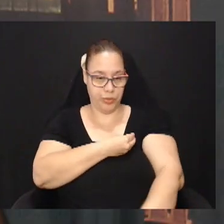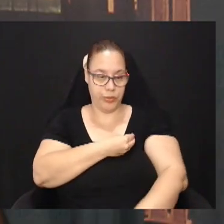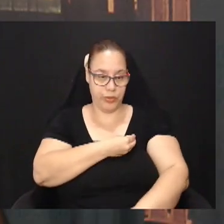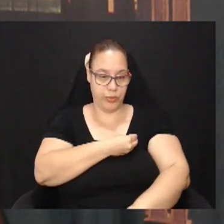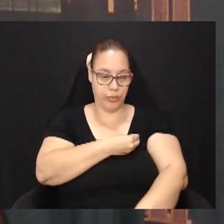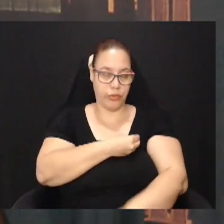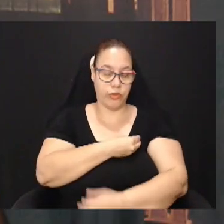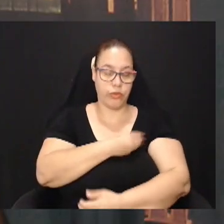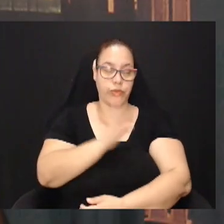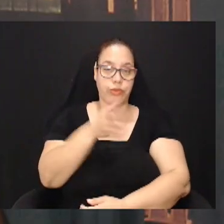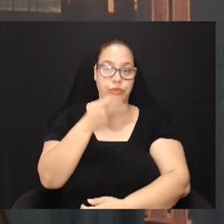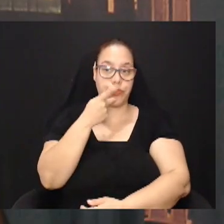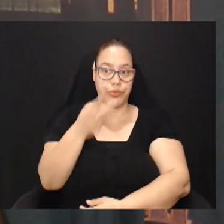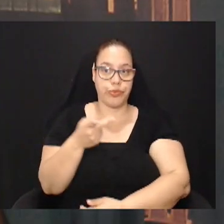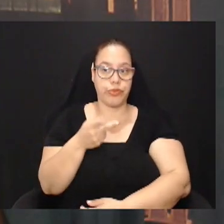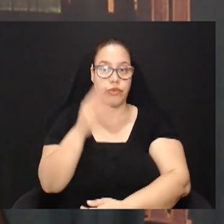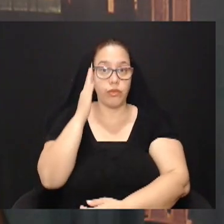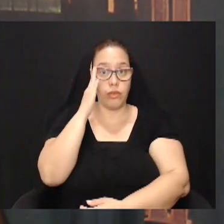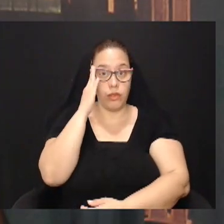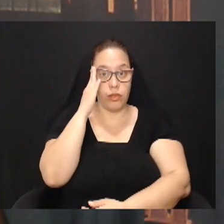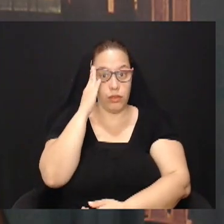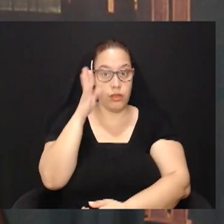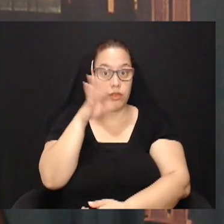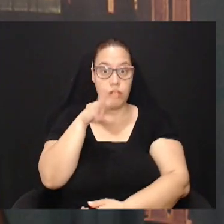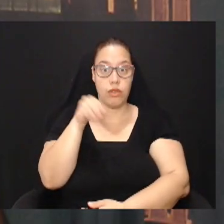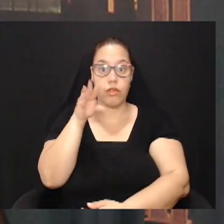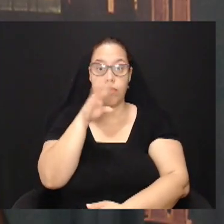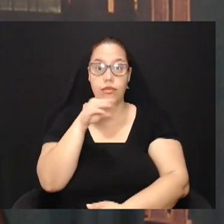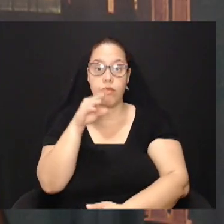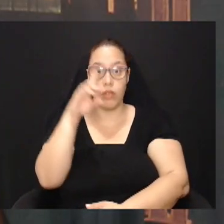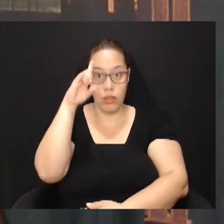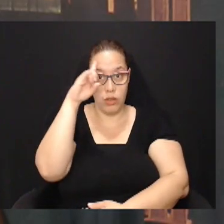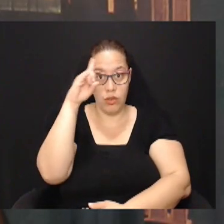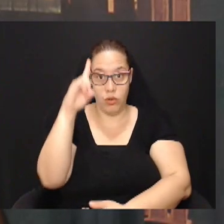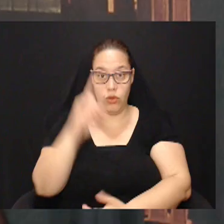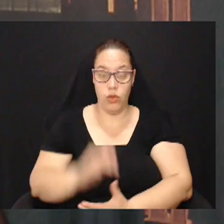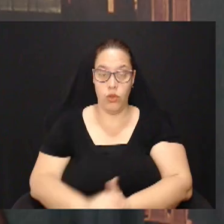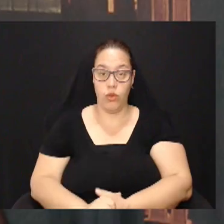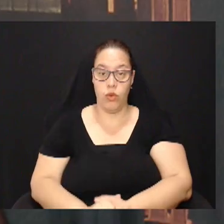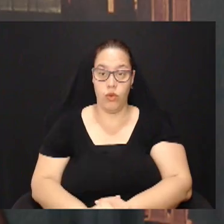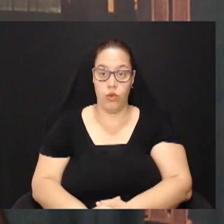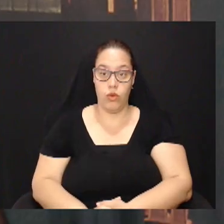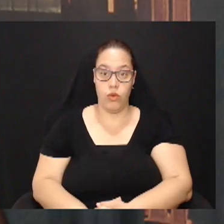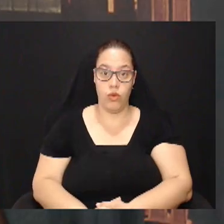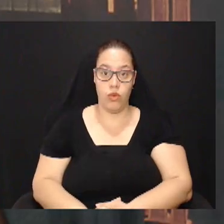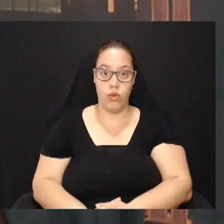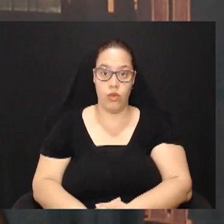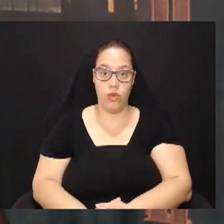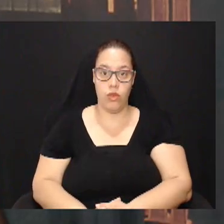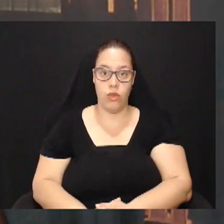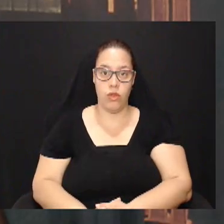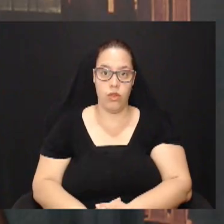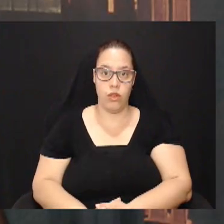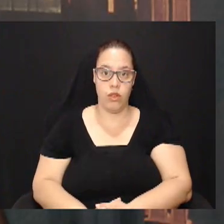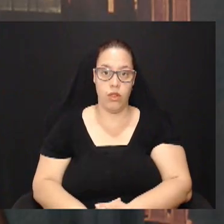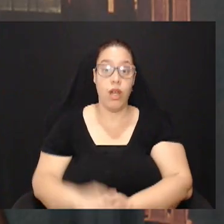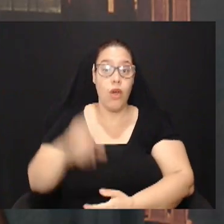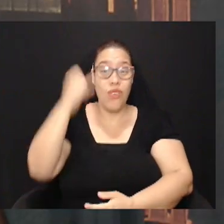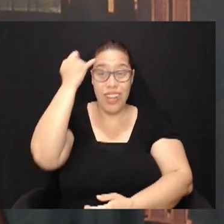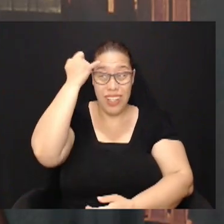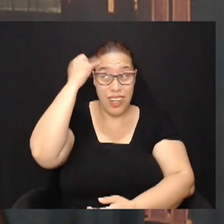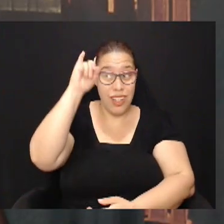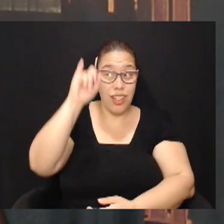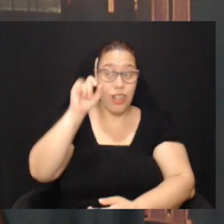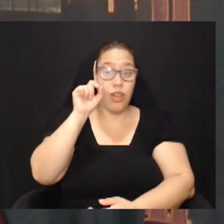falei algumas abobrinhas, e um dia um padrinho meu de casamento falou assim, você tem ideia do que foi a